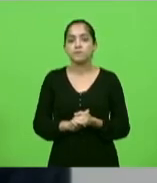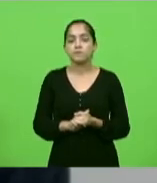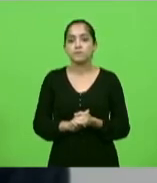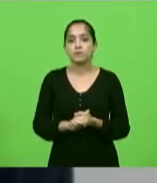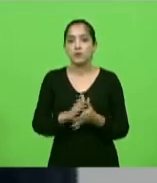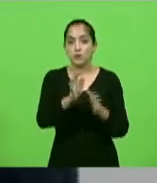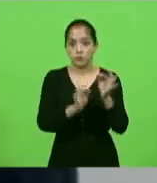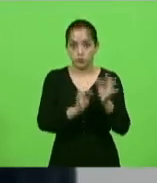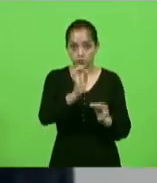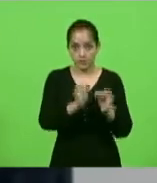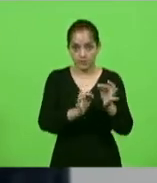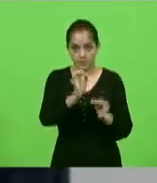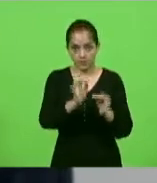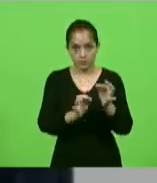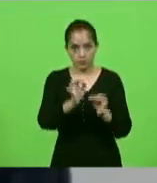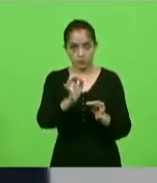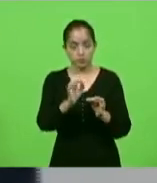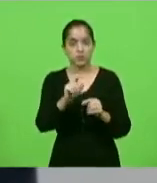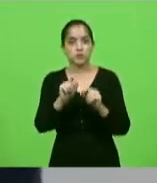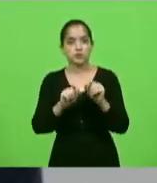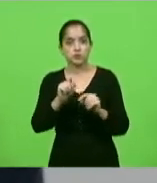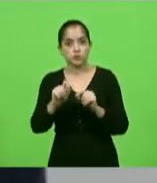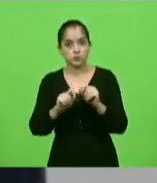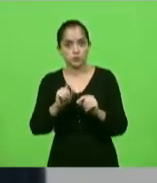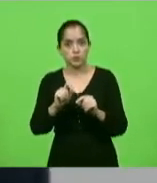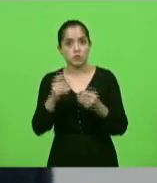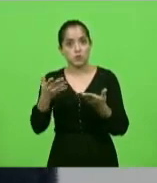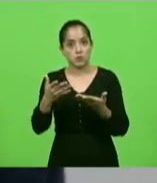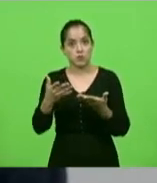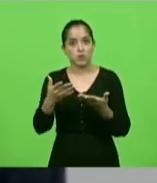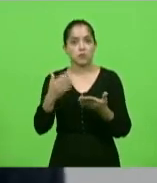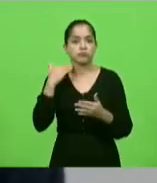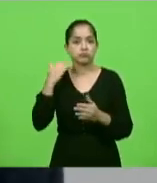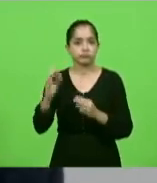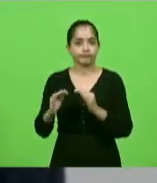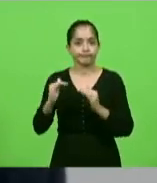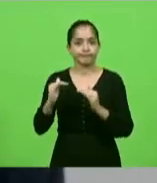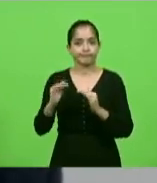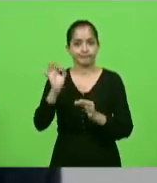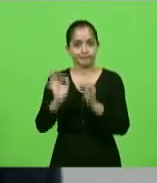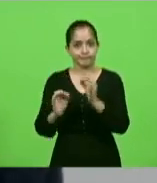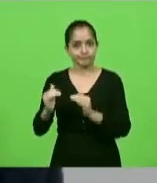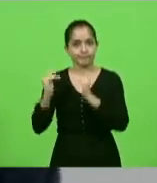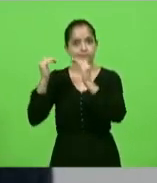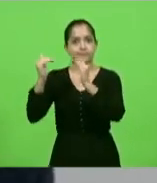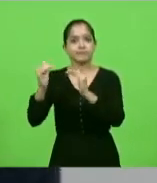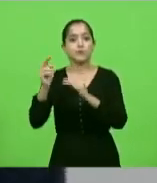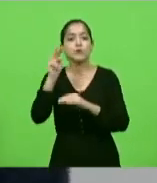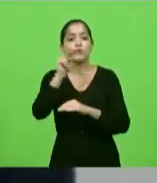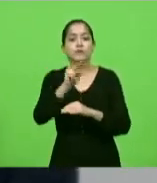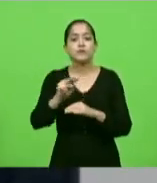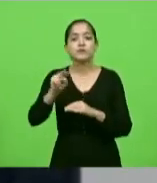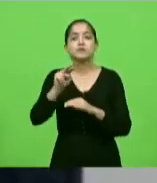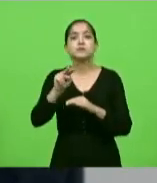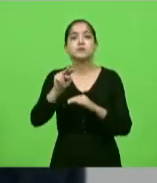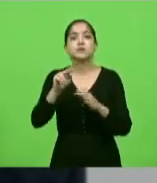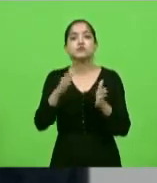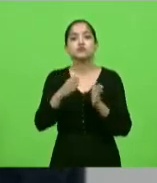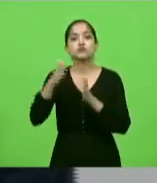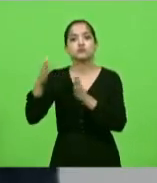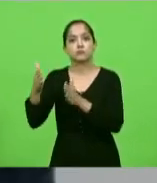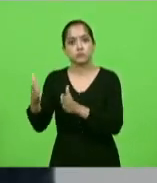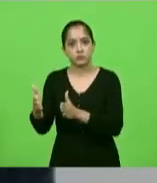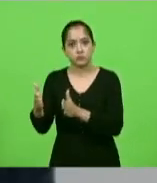o julgamento jurídico da causa. Afinal, como desembargador, cabe-me trazer a visão do outro